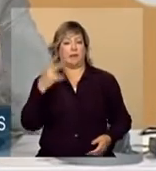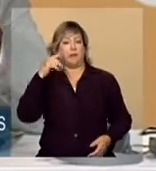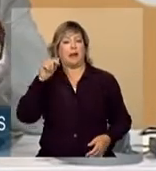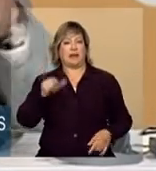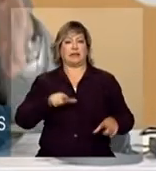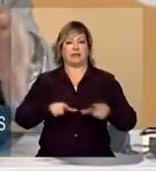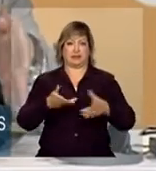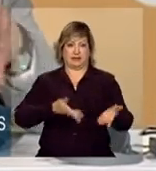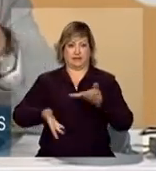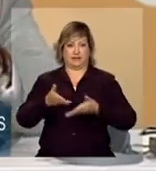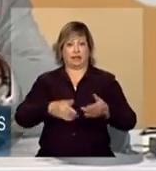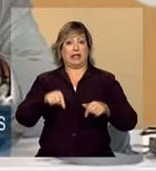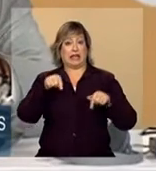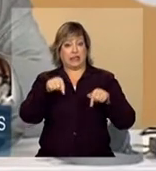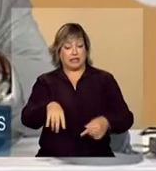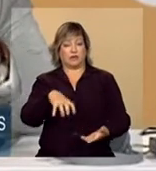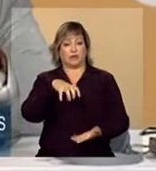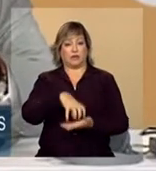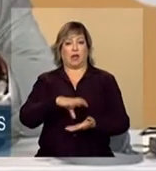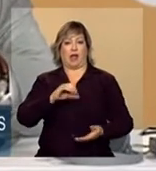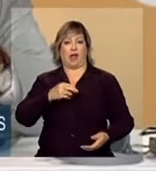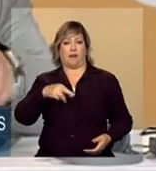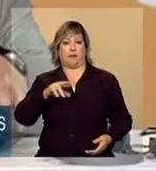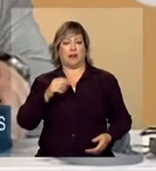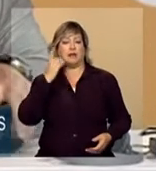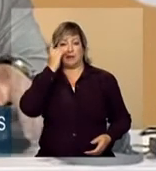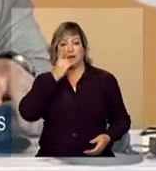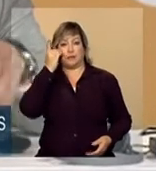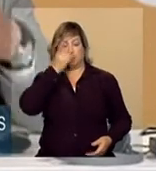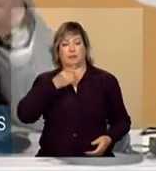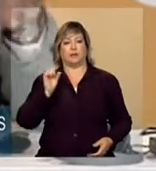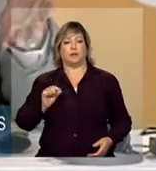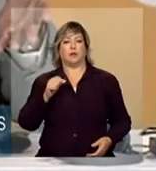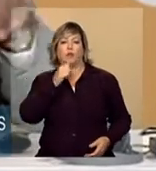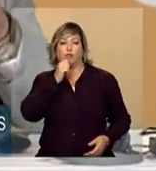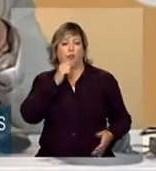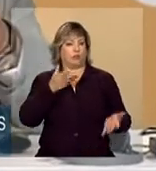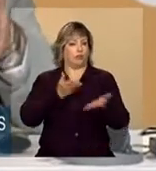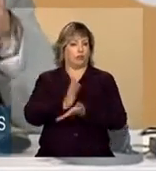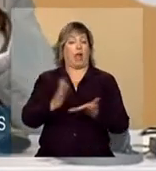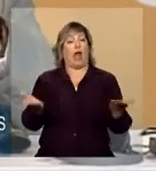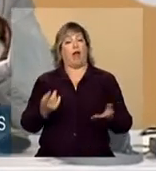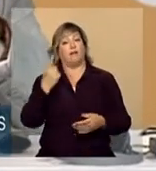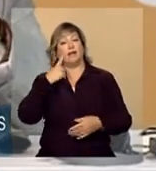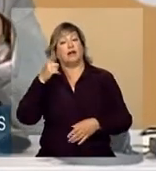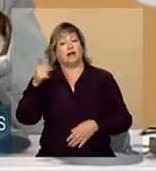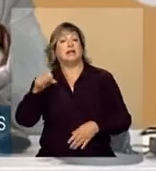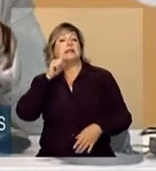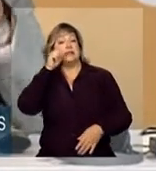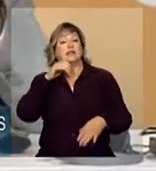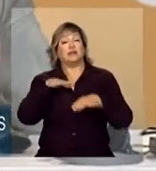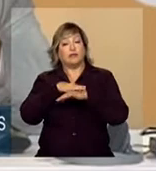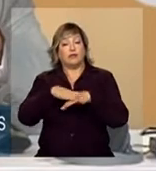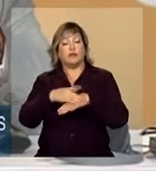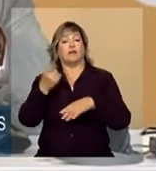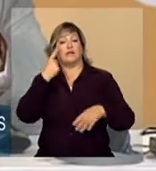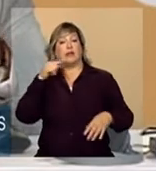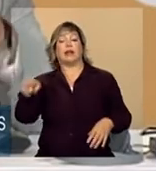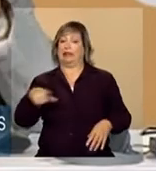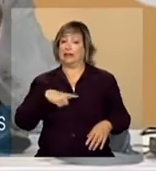isto que, na comissão da Câmara, não foi aprovado, e nós agora vamos dialogar com o Senado para eles perceberem que aqui tem